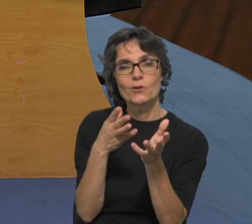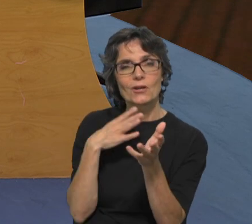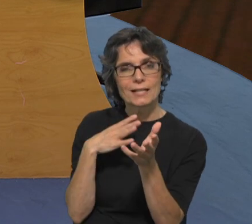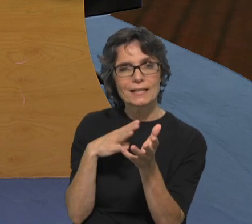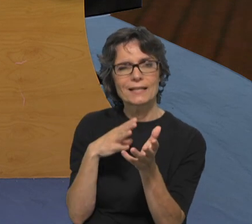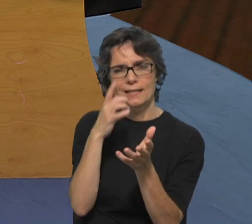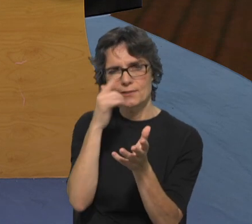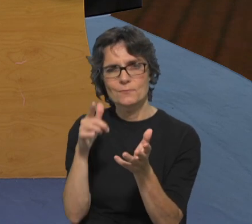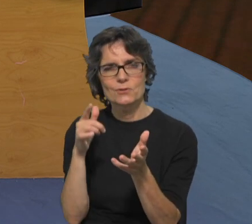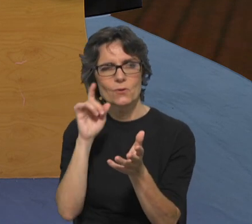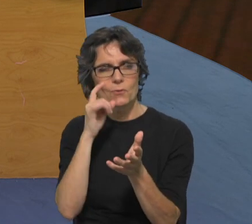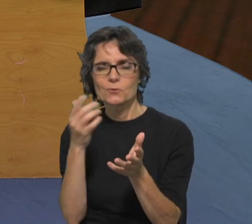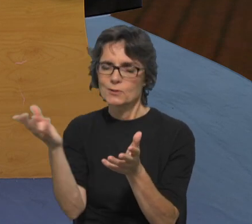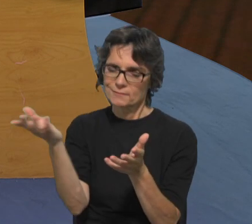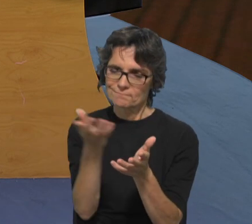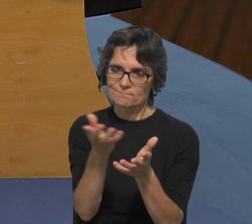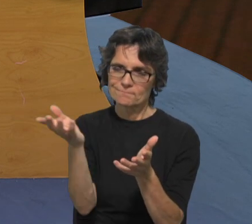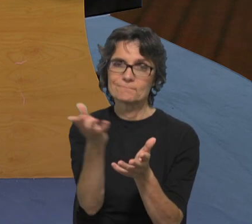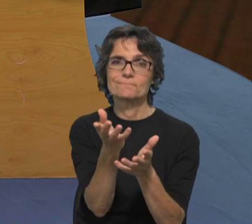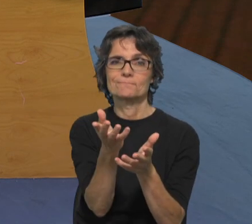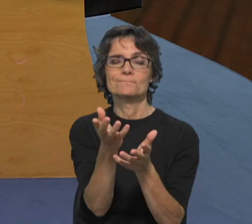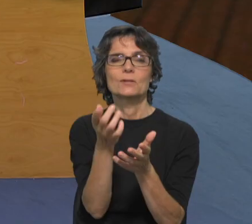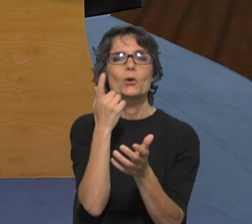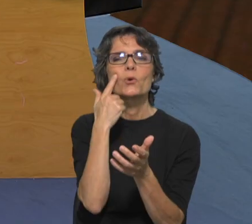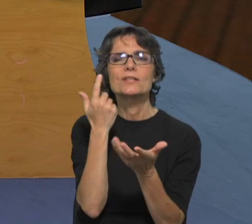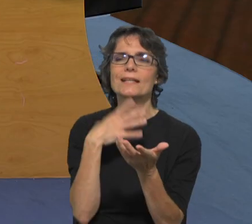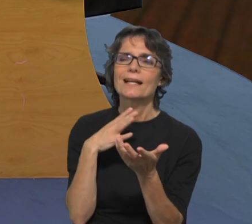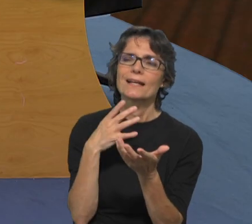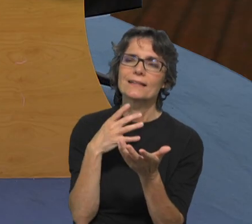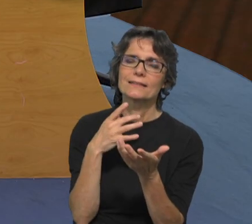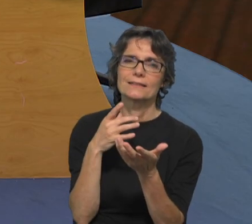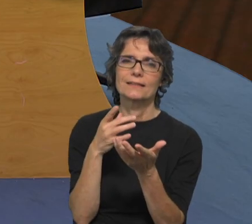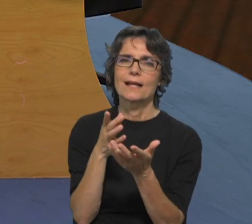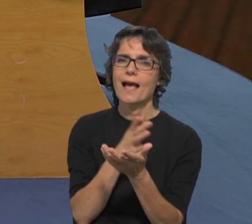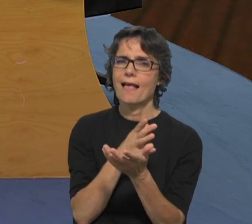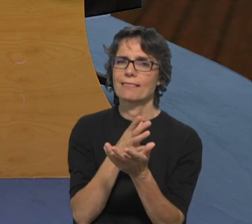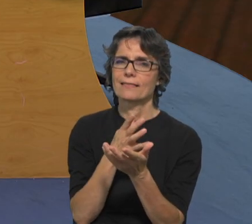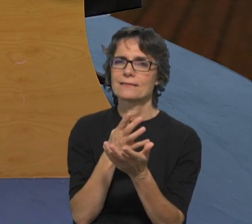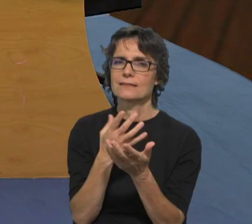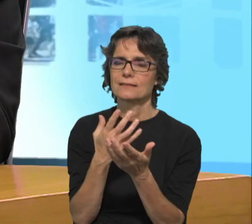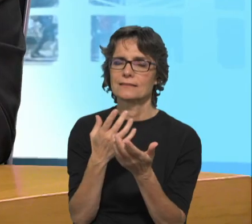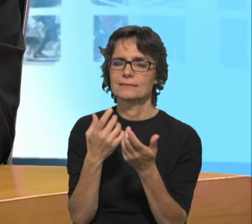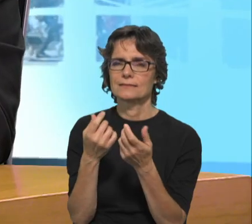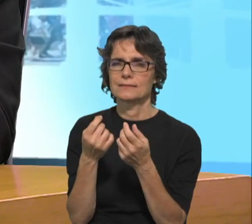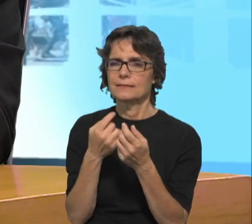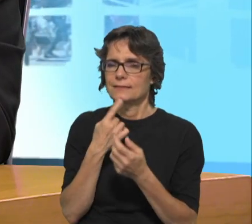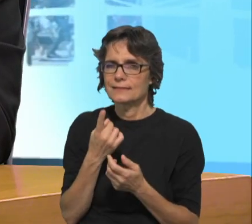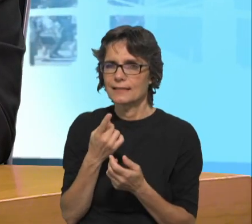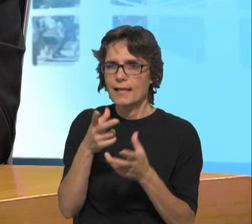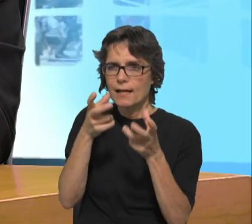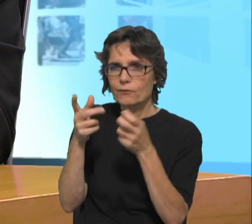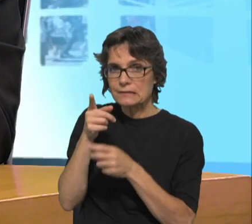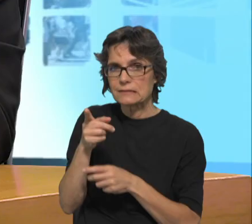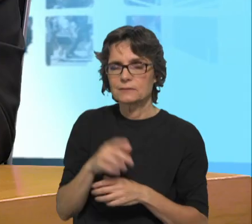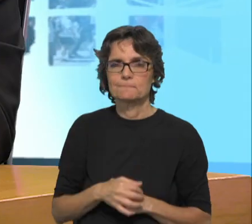procura, que está disponível para primeiro conhecer a realidade que o procura antes de querer entregar alguma coisa. Sem dúvida. Isto pode